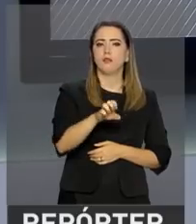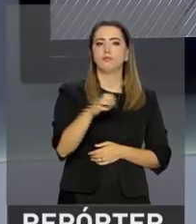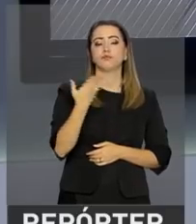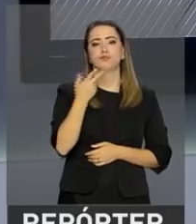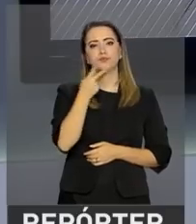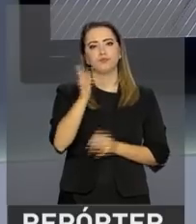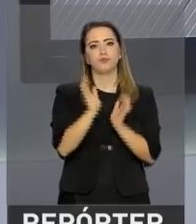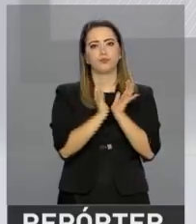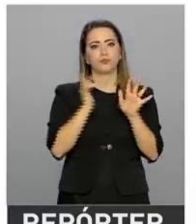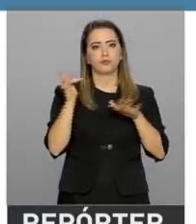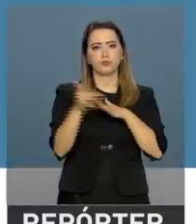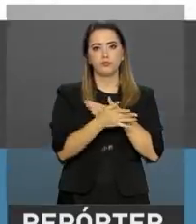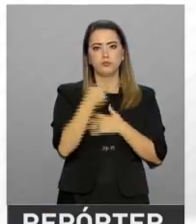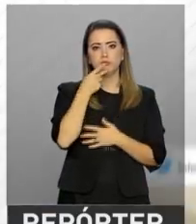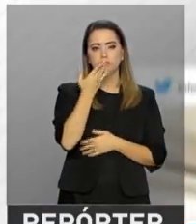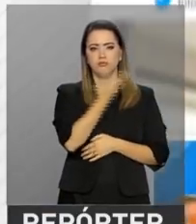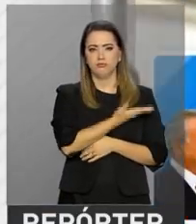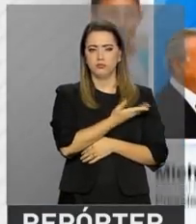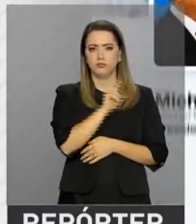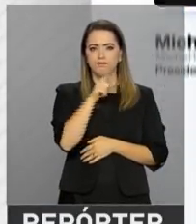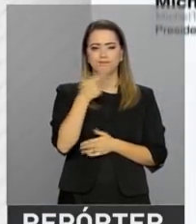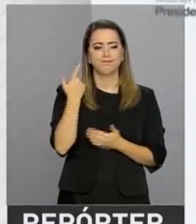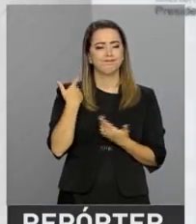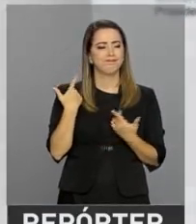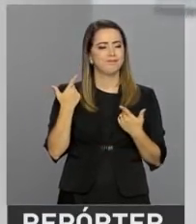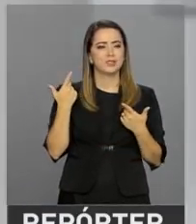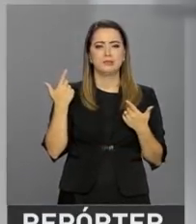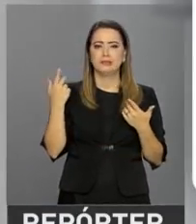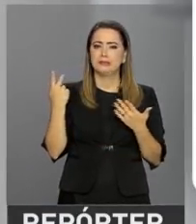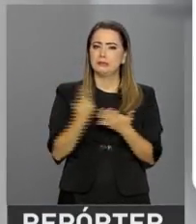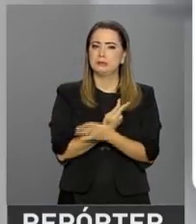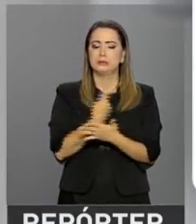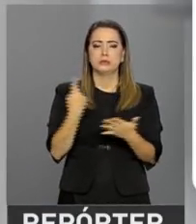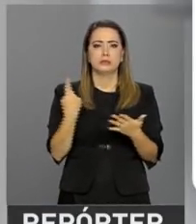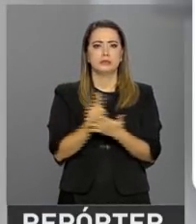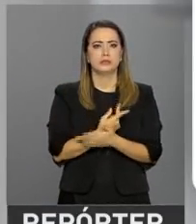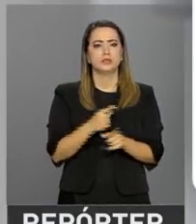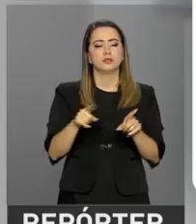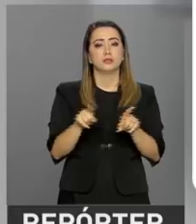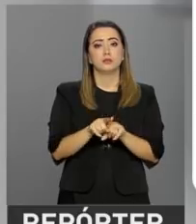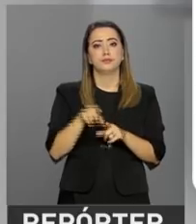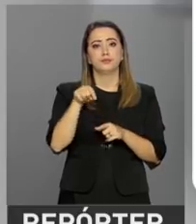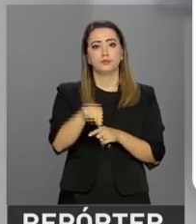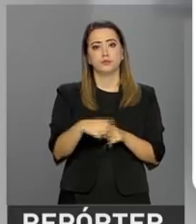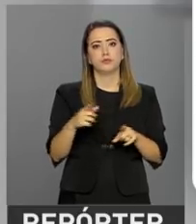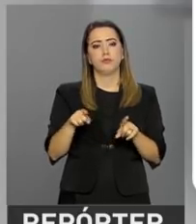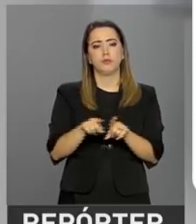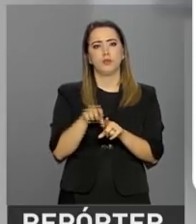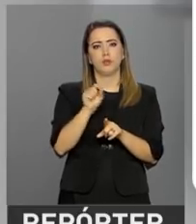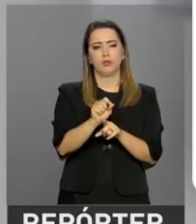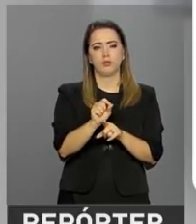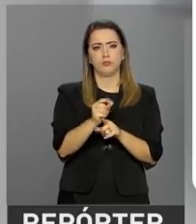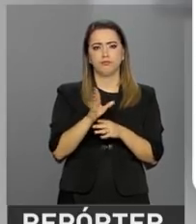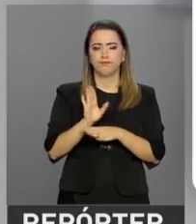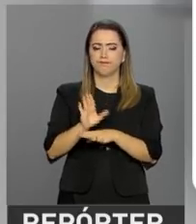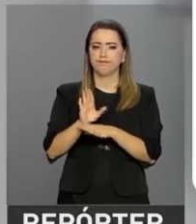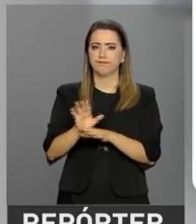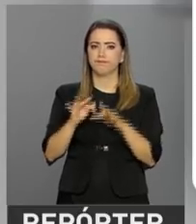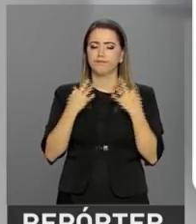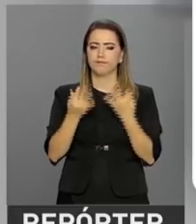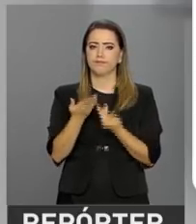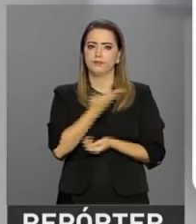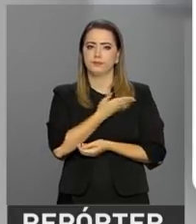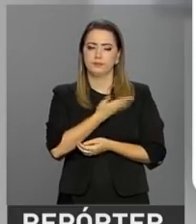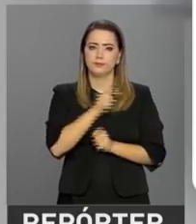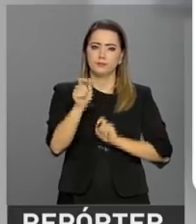o presidente qualificou o ato como de extrema covardia prestou solidariedade à família e amigos das vítimas e afirmou